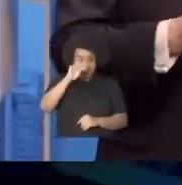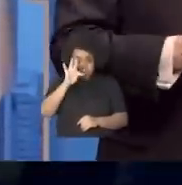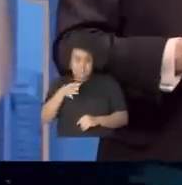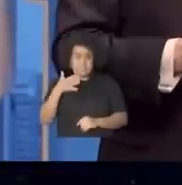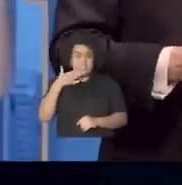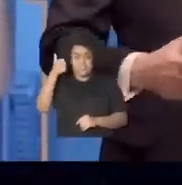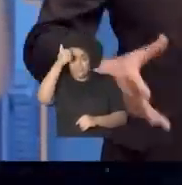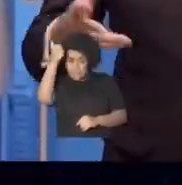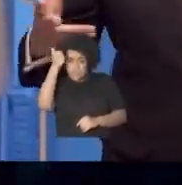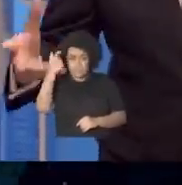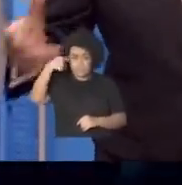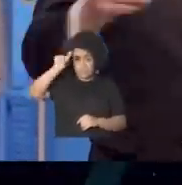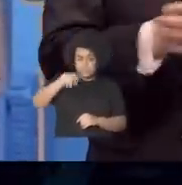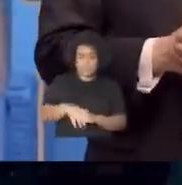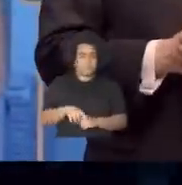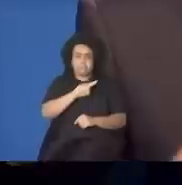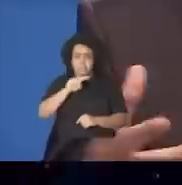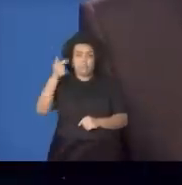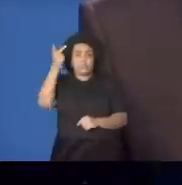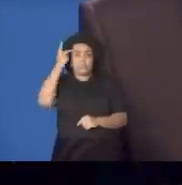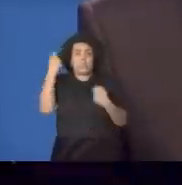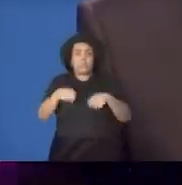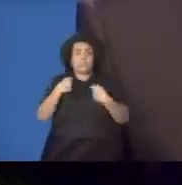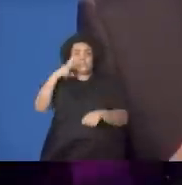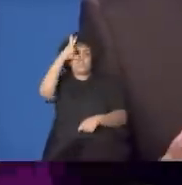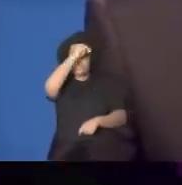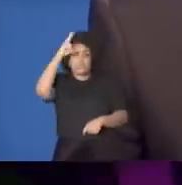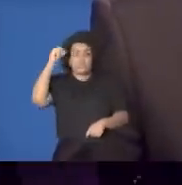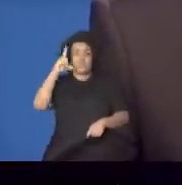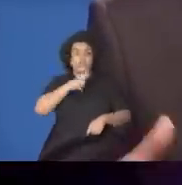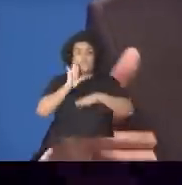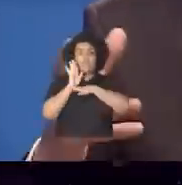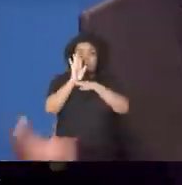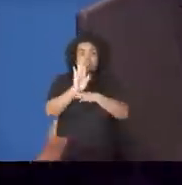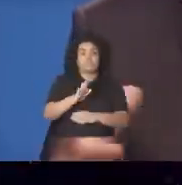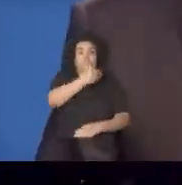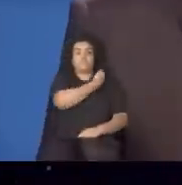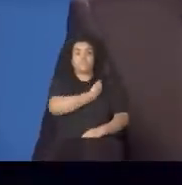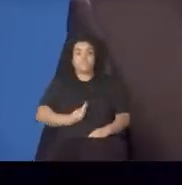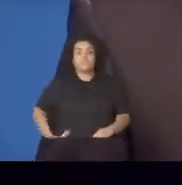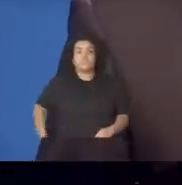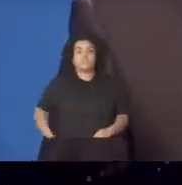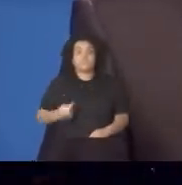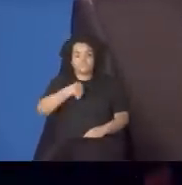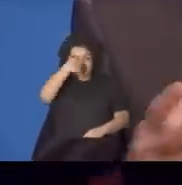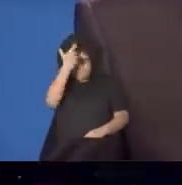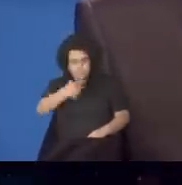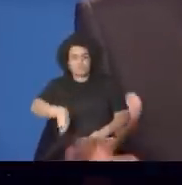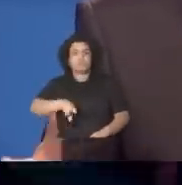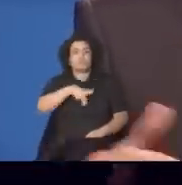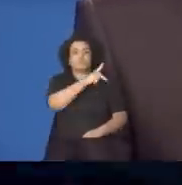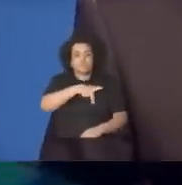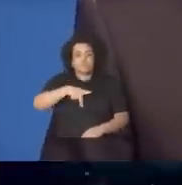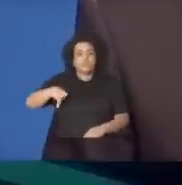melhorou com o PT? Melhorou com o Dória? O que São Paulo precisa é de um prefeito que tenha apoio do presidente da República.